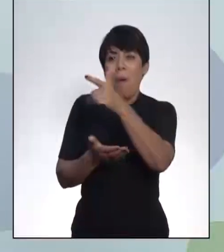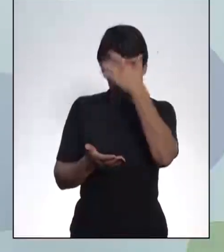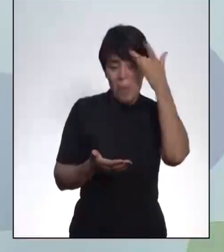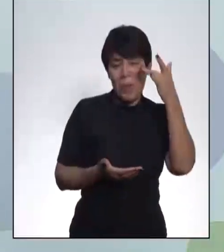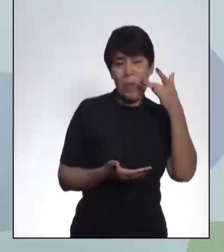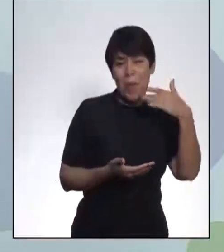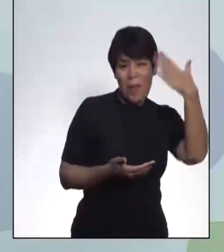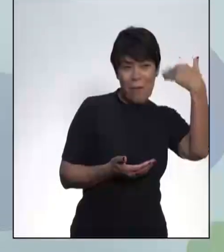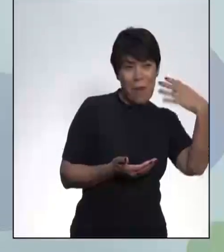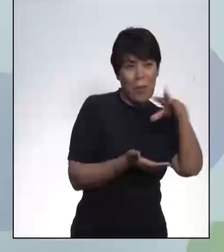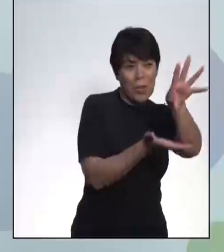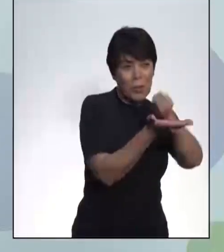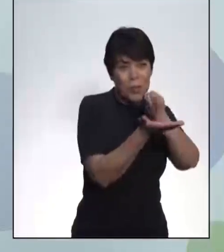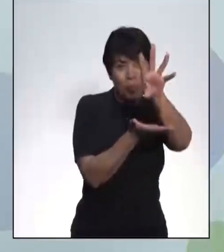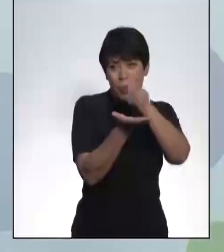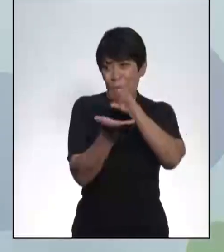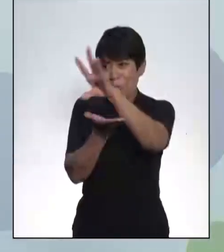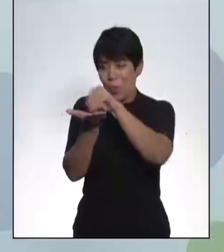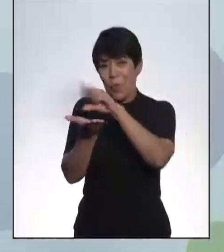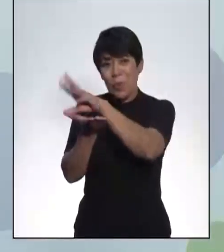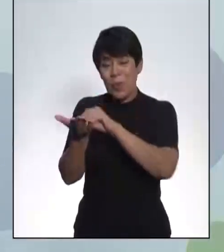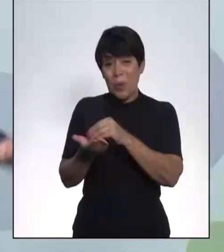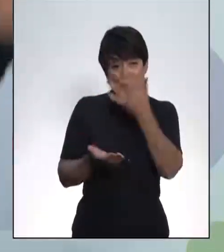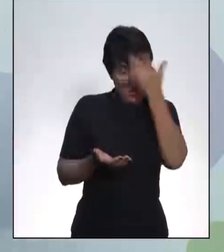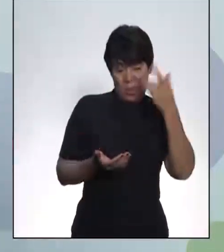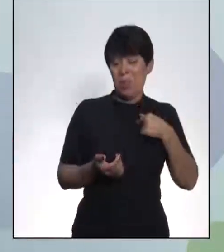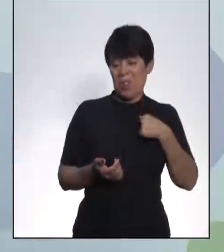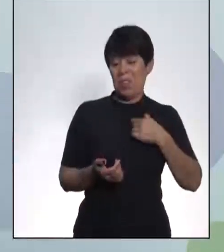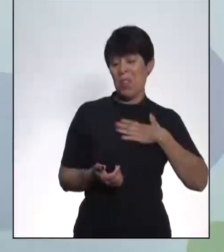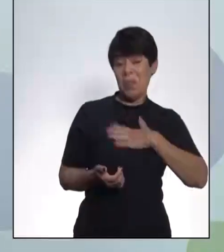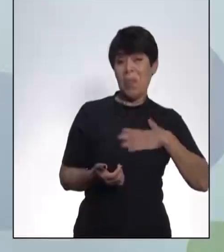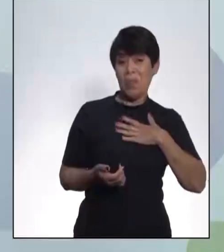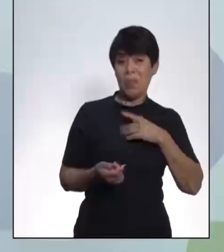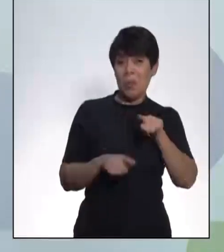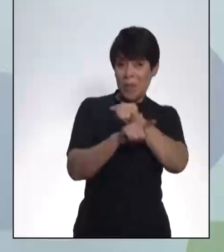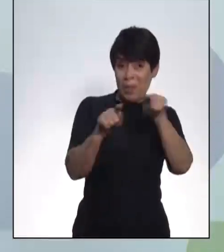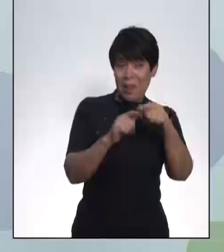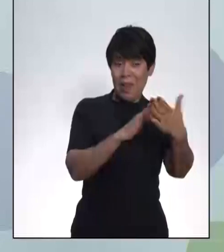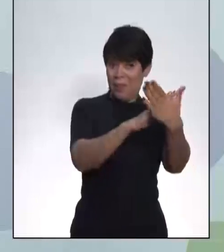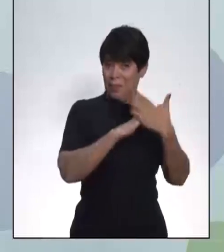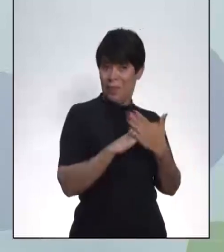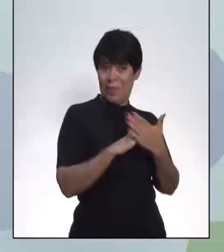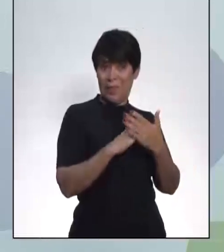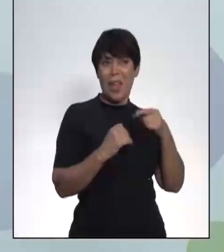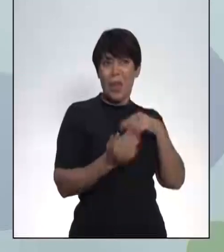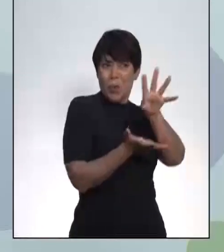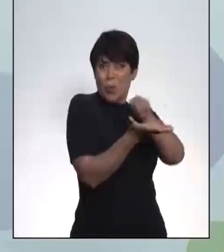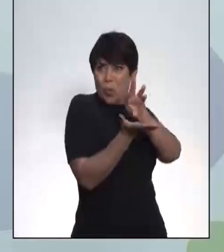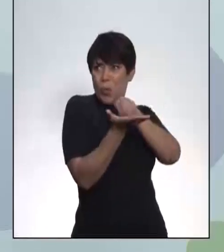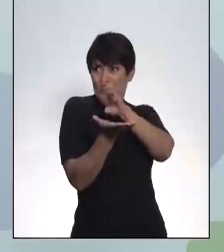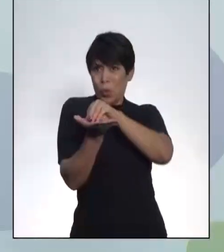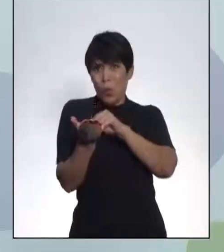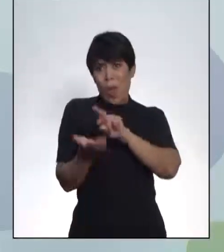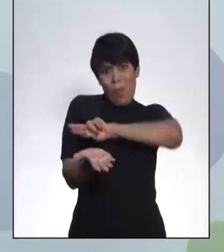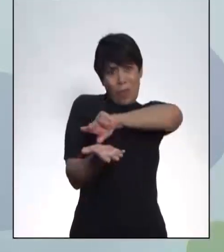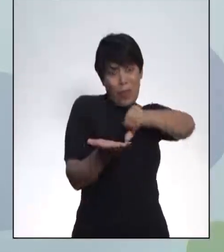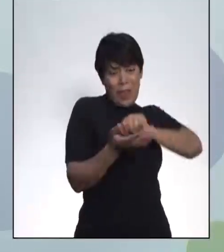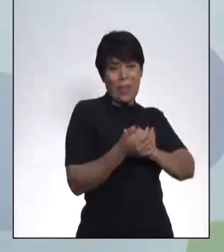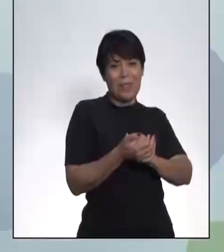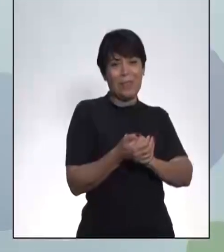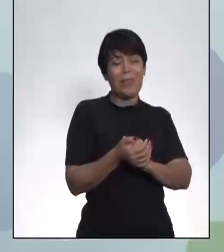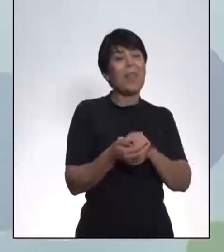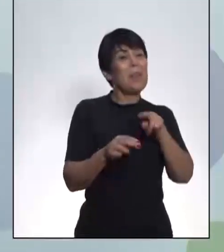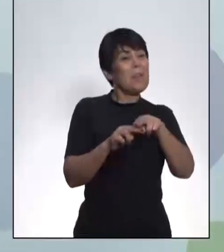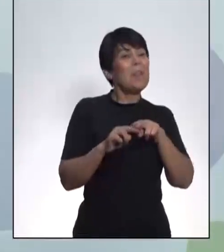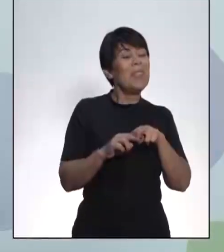Guimarães Rosa, uma pincelada dos escritores que eu gosto, porque eles me formaram. Então a gente chama isso de intertextualidade. Você repara, você percebe que